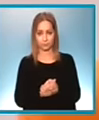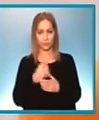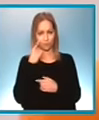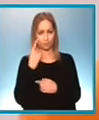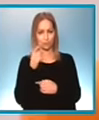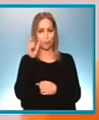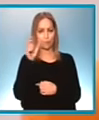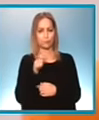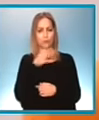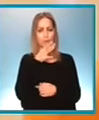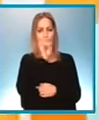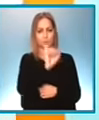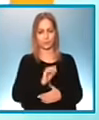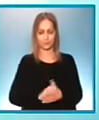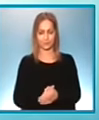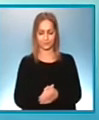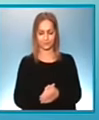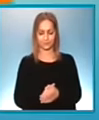especial.